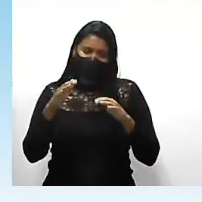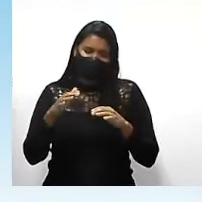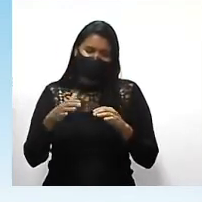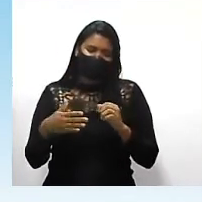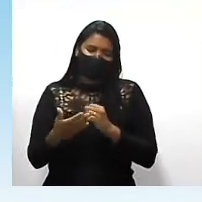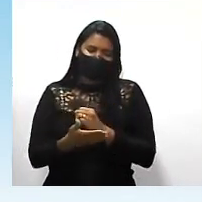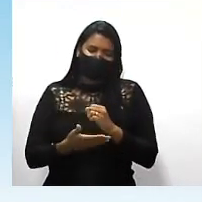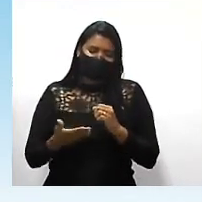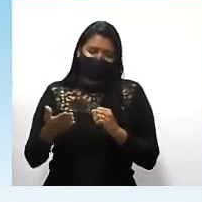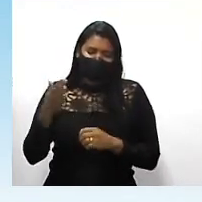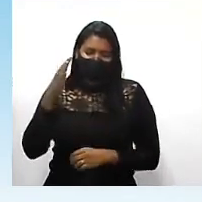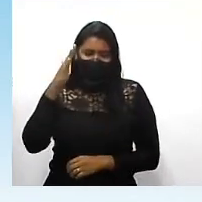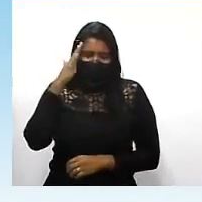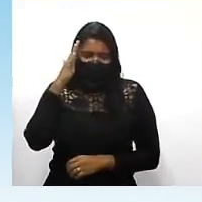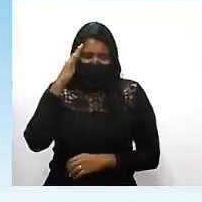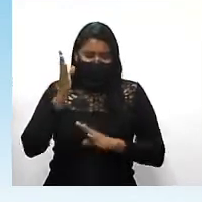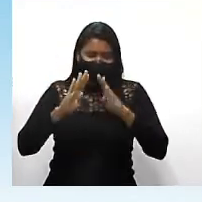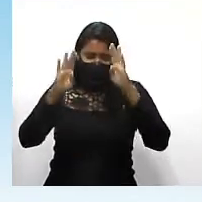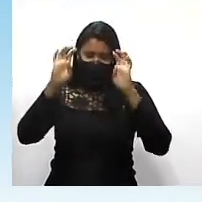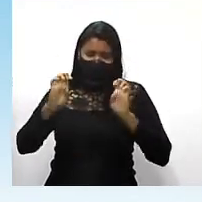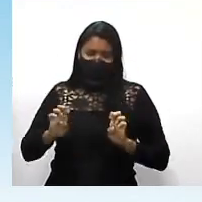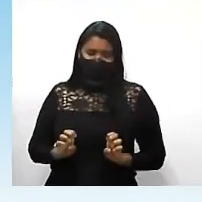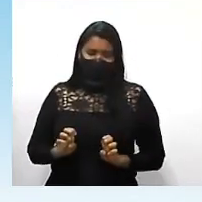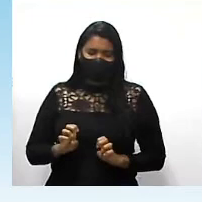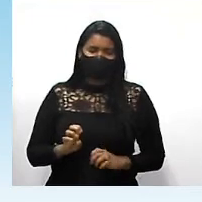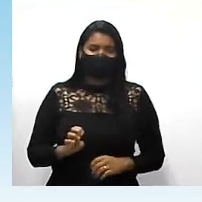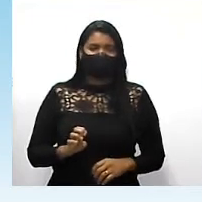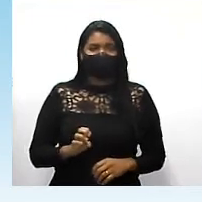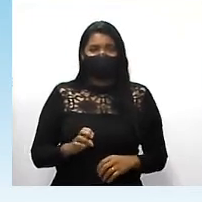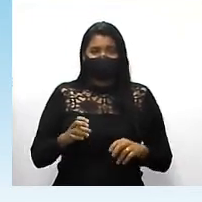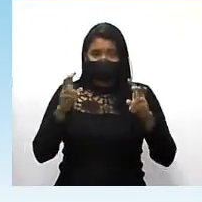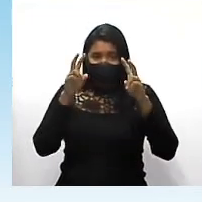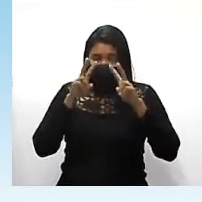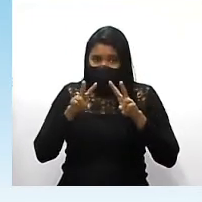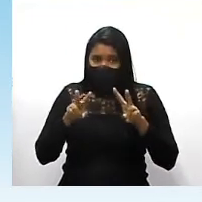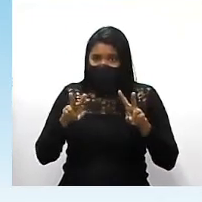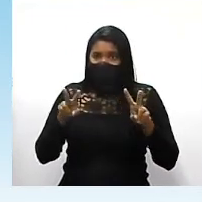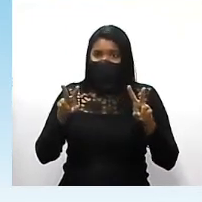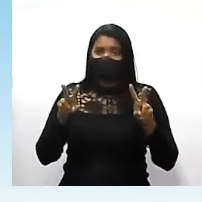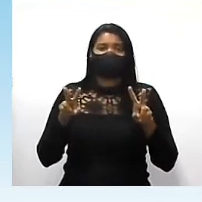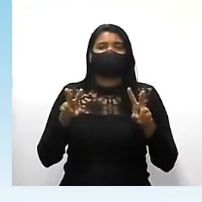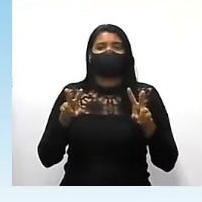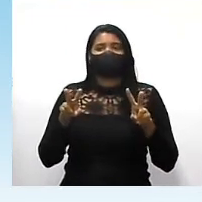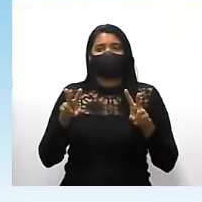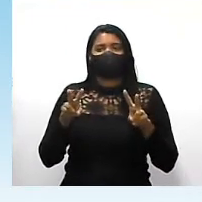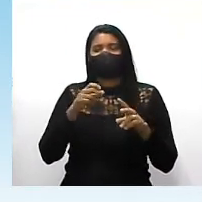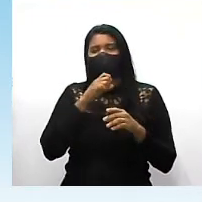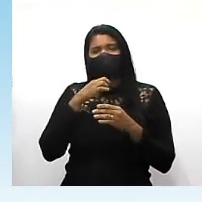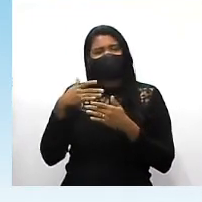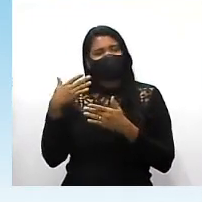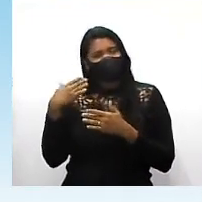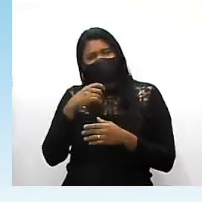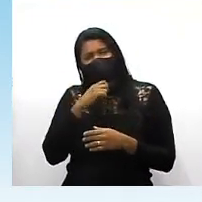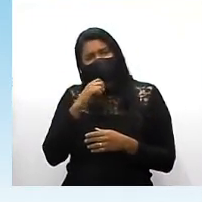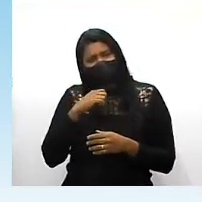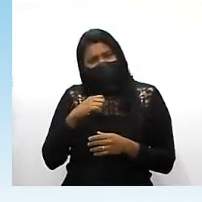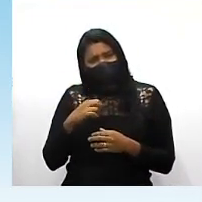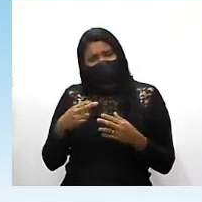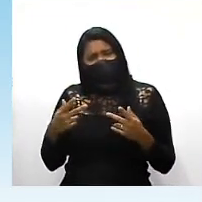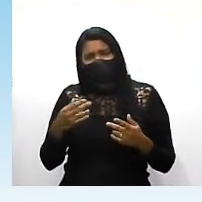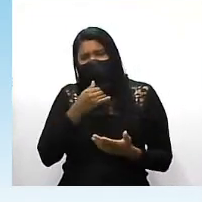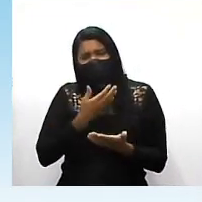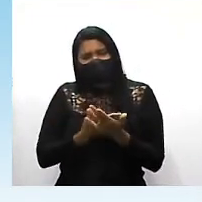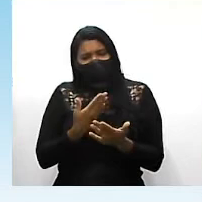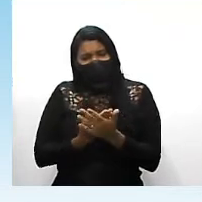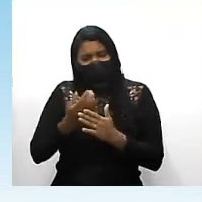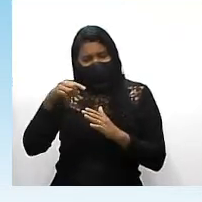do raciocínio da bioética, não seria uma visão um pouco meio que ultrapassada? Alguns